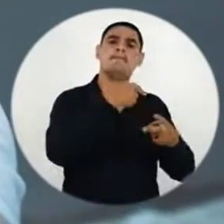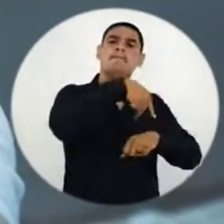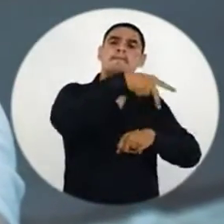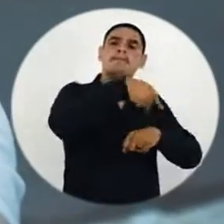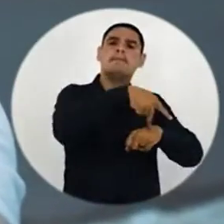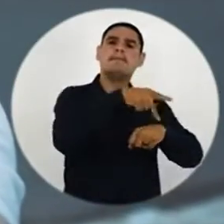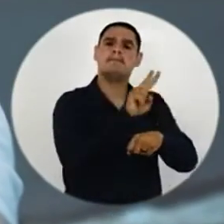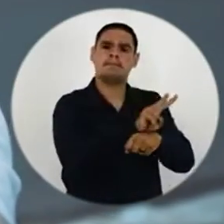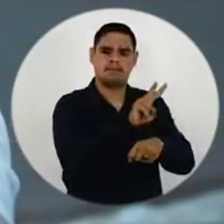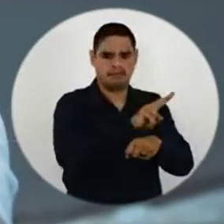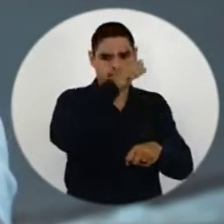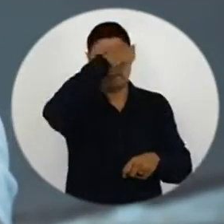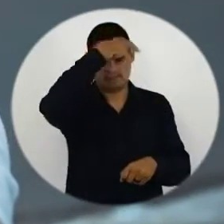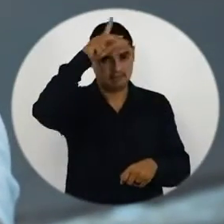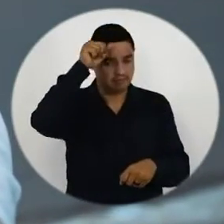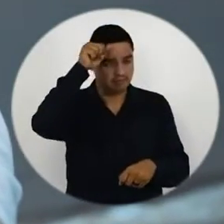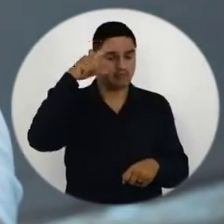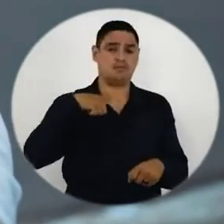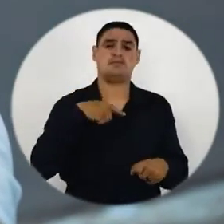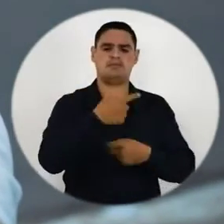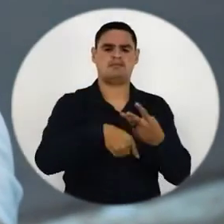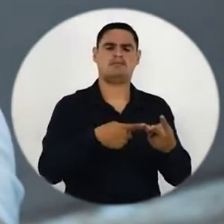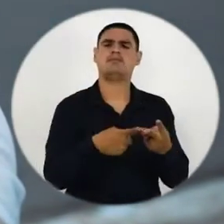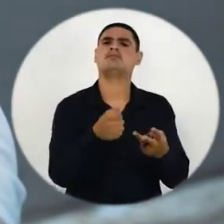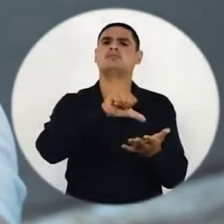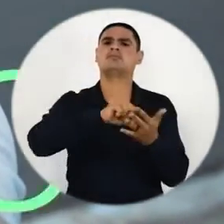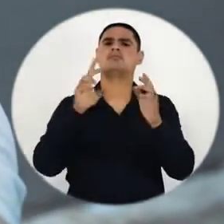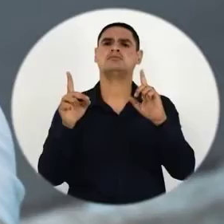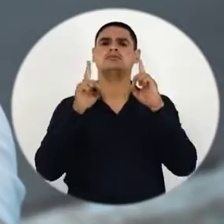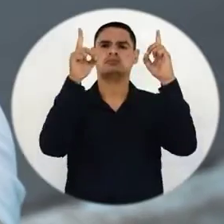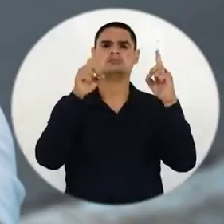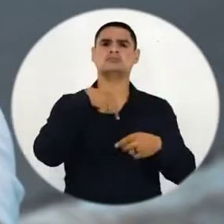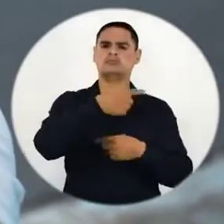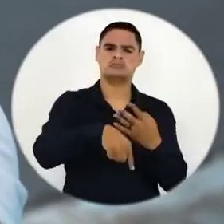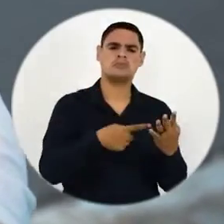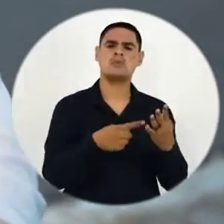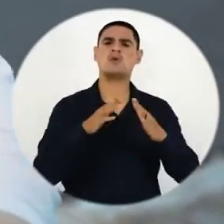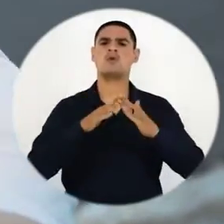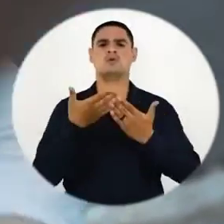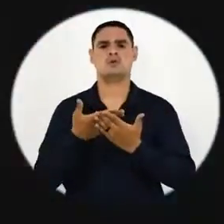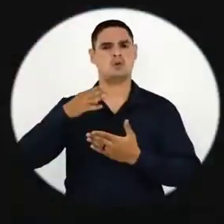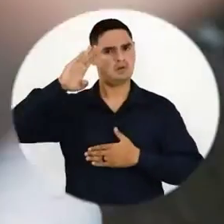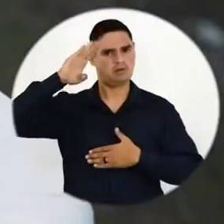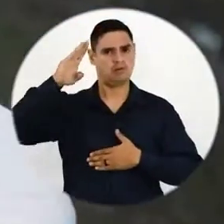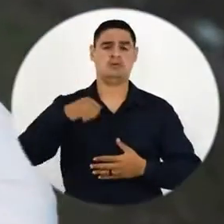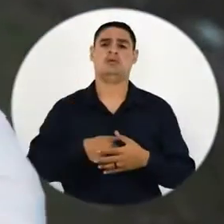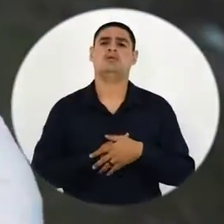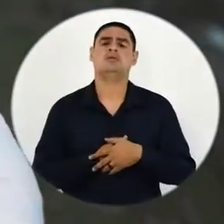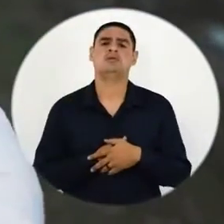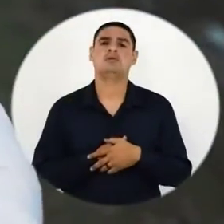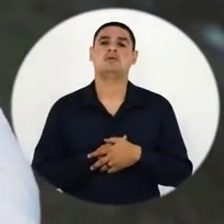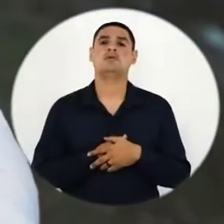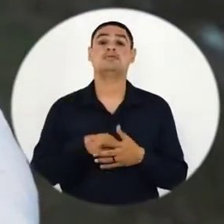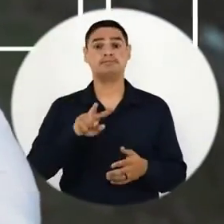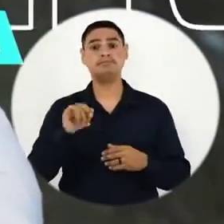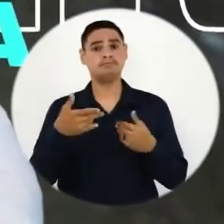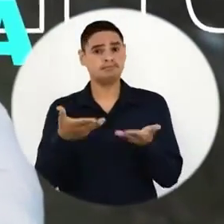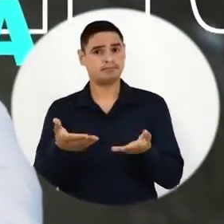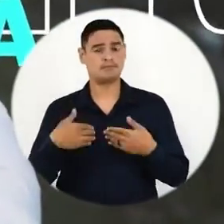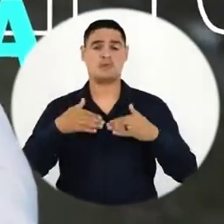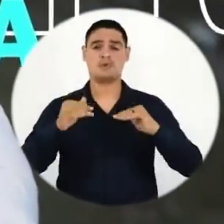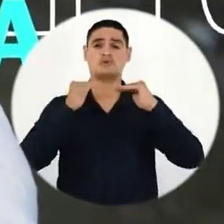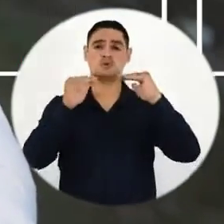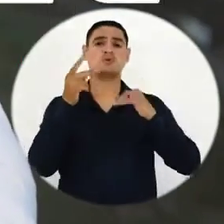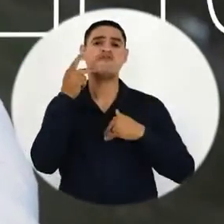guarda municipal preventiva. Centro digital com cursos de inovação e escola cívico-militar. Vai ser nesse naipe.